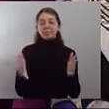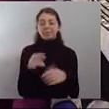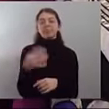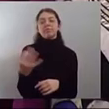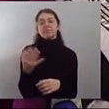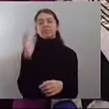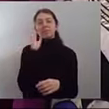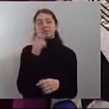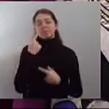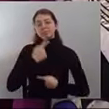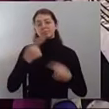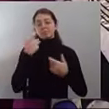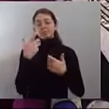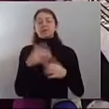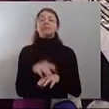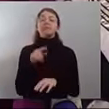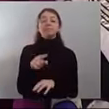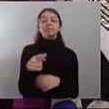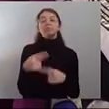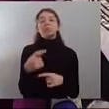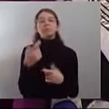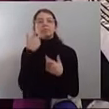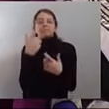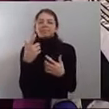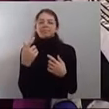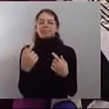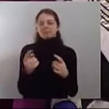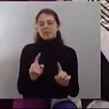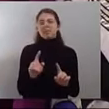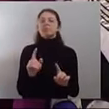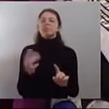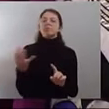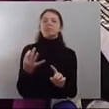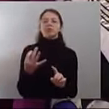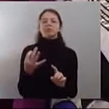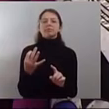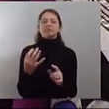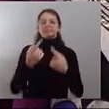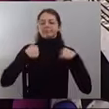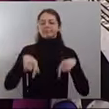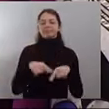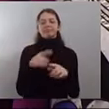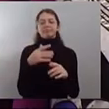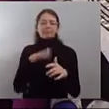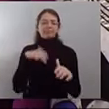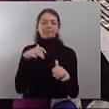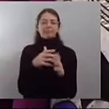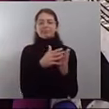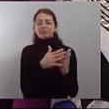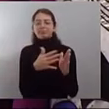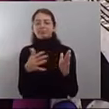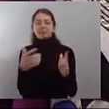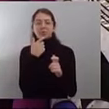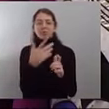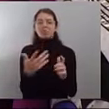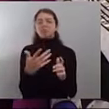só um fator que esteve à vista, por assim dizer. Foi uma marca transversal a esta sessão e que é, aliás, transversal à forma de estar e de atuar